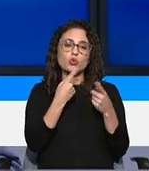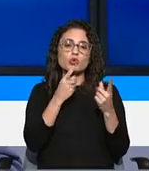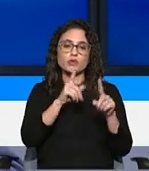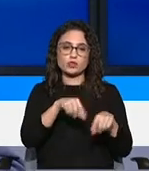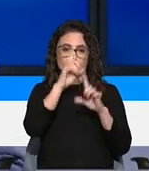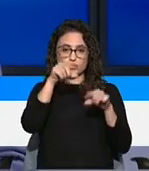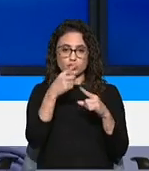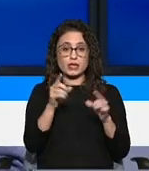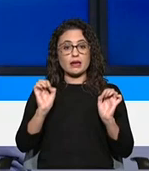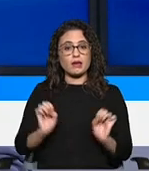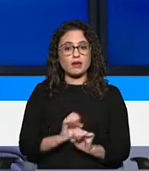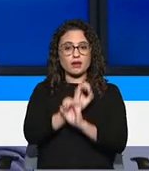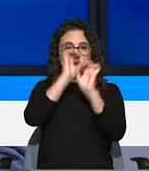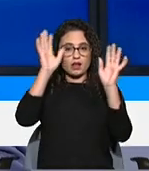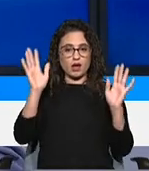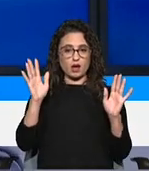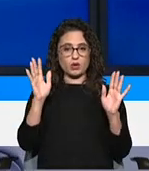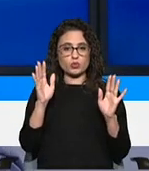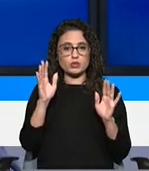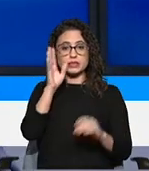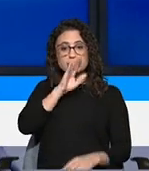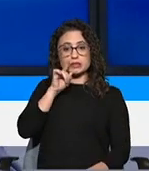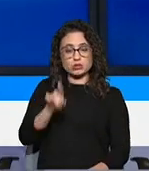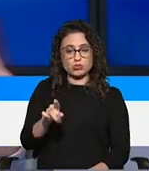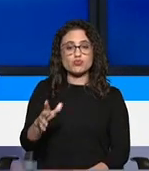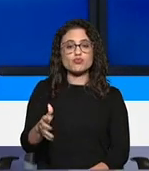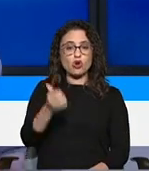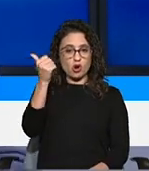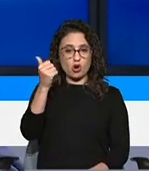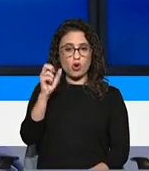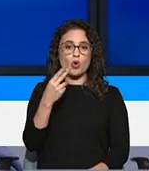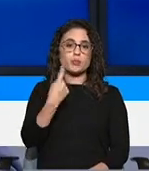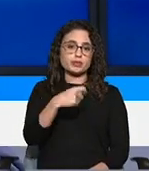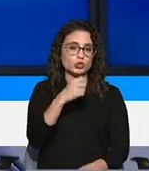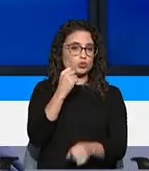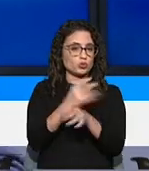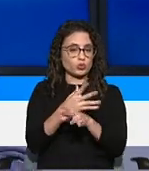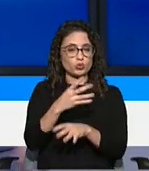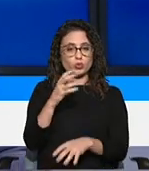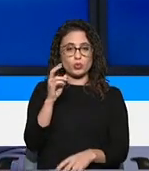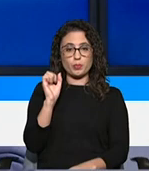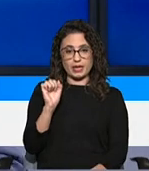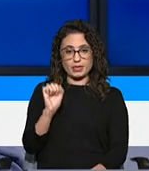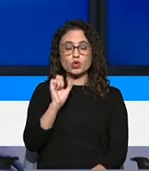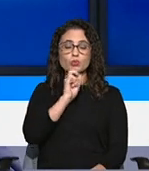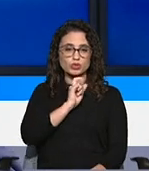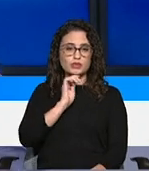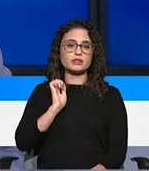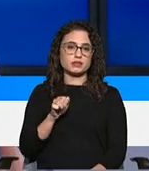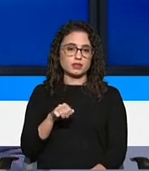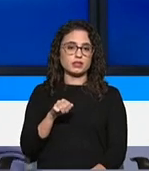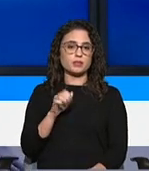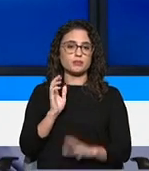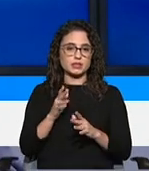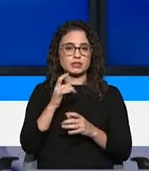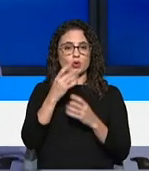é evidente caso Pedro n santes venha a ganhar ou outro presidente do partido socialista poderá haver a necessidade de repensar